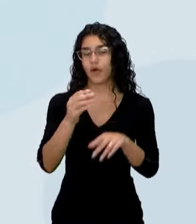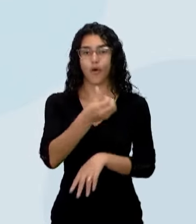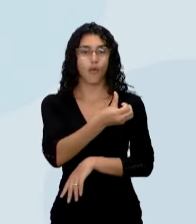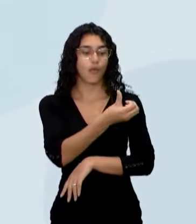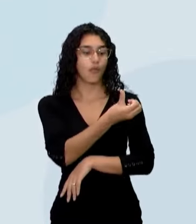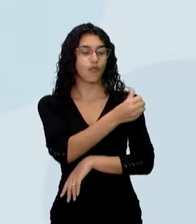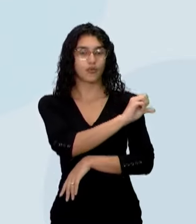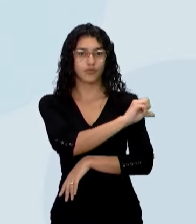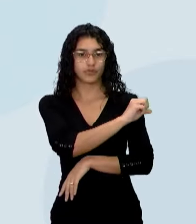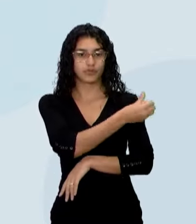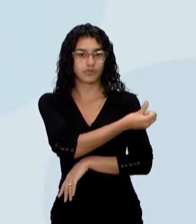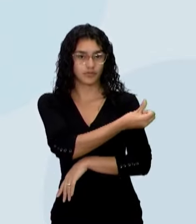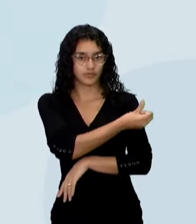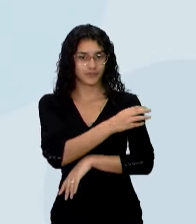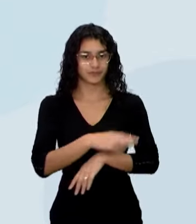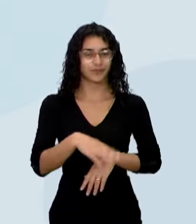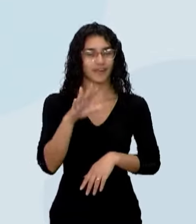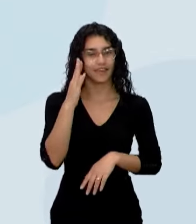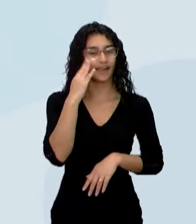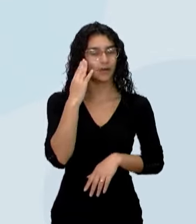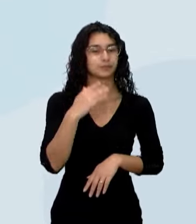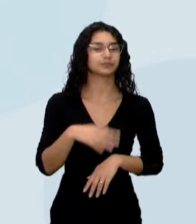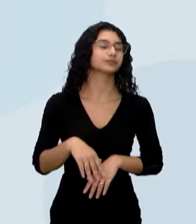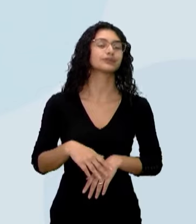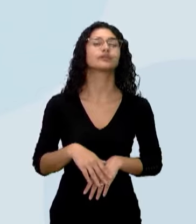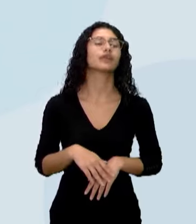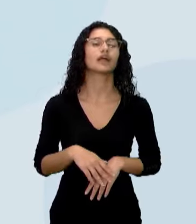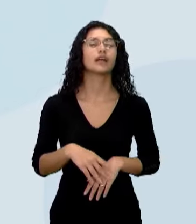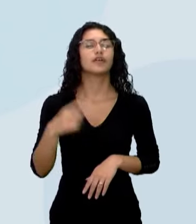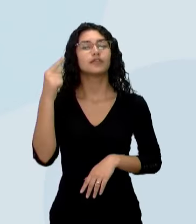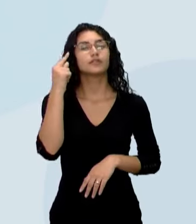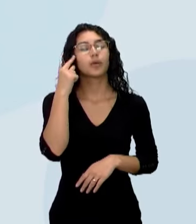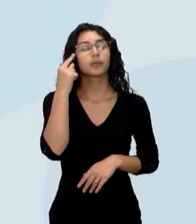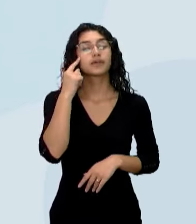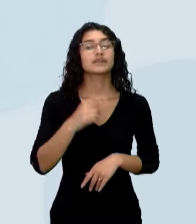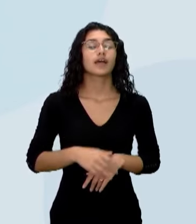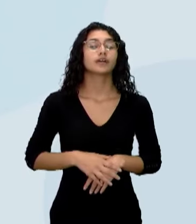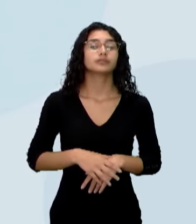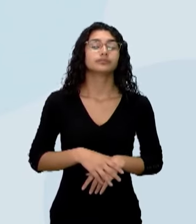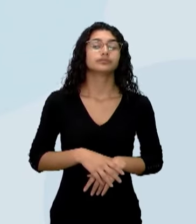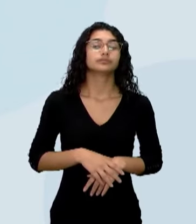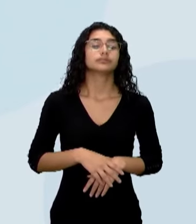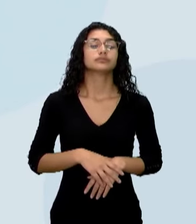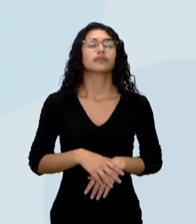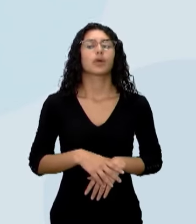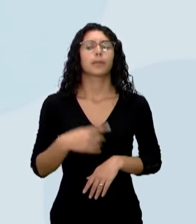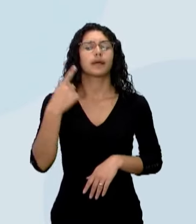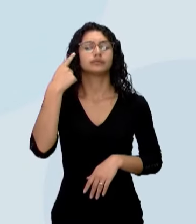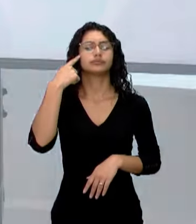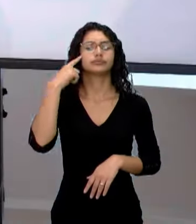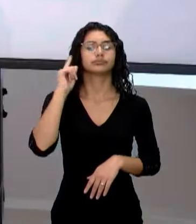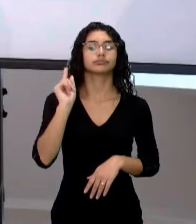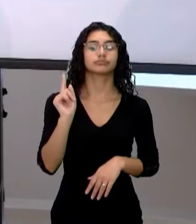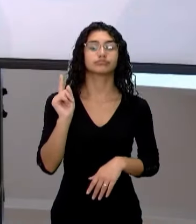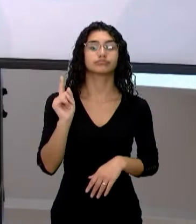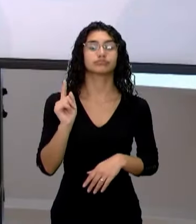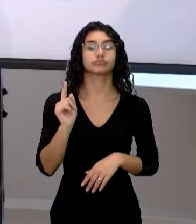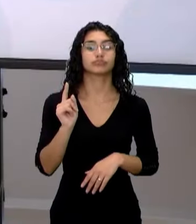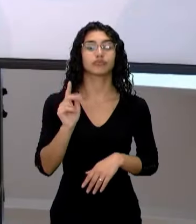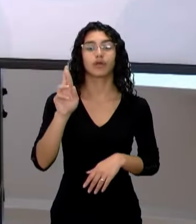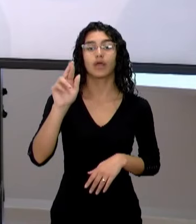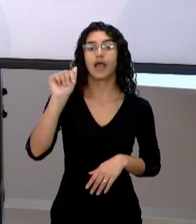ano. Vamos, eu gosto. Eu acho que é legal. Eu prefiro também. Eu vou pensar aqui, Vivi, numa ideia, né, de razão